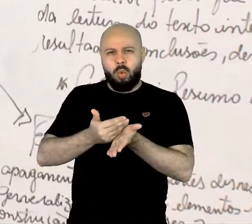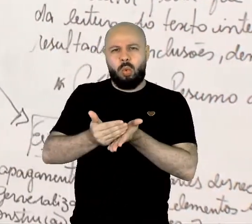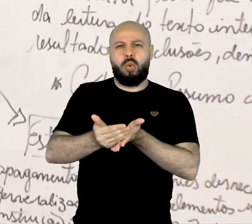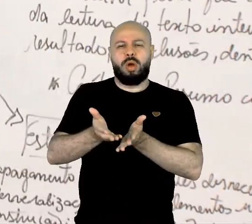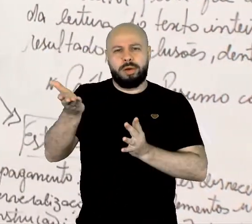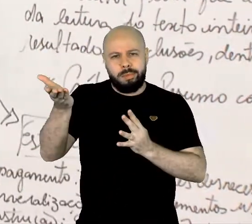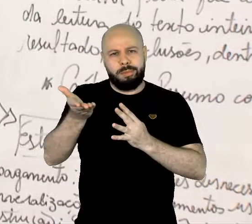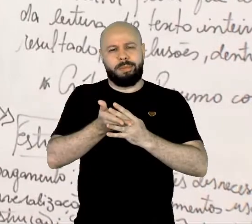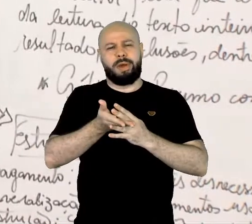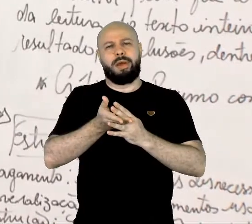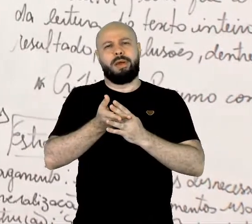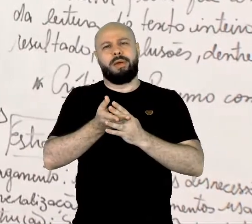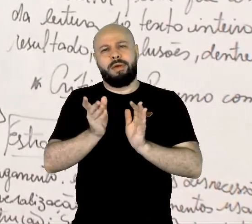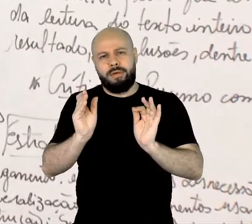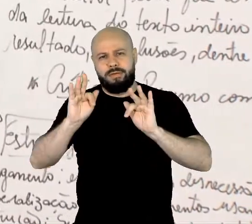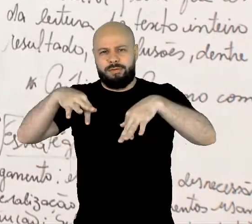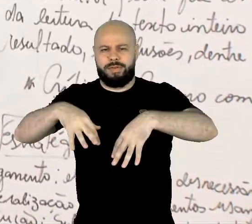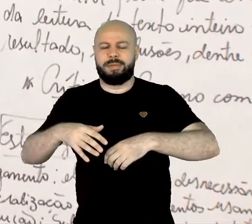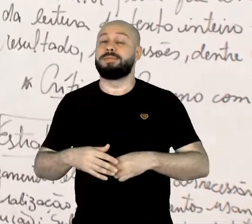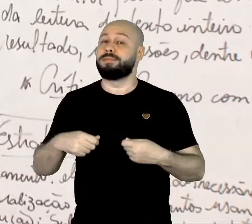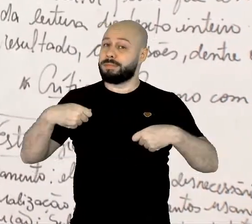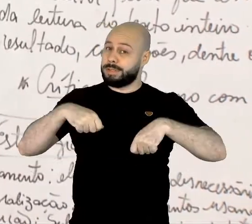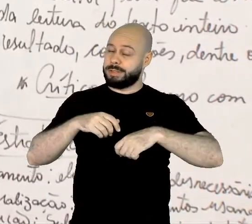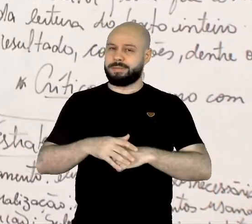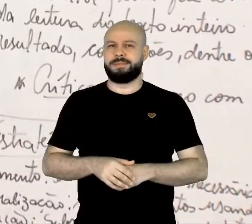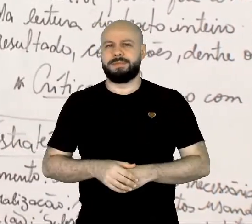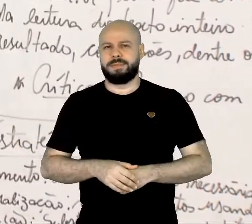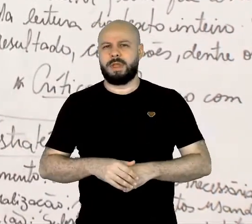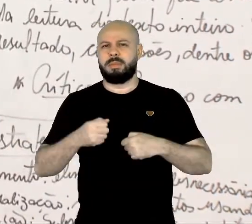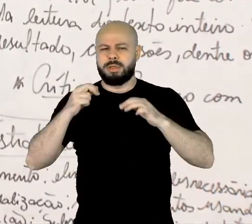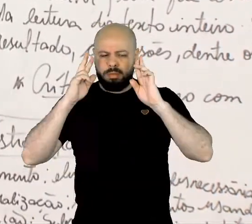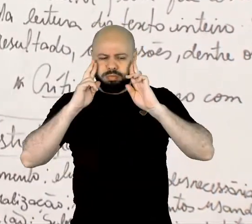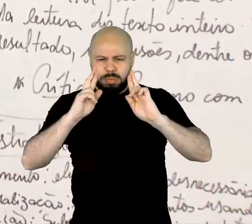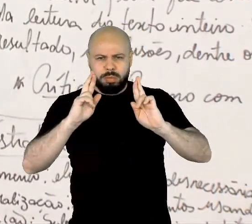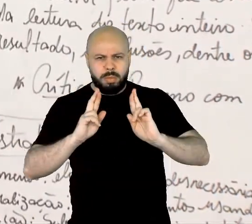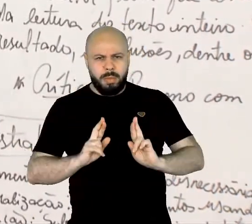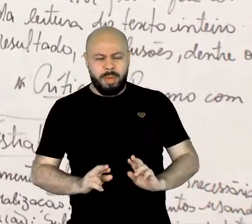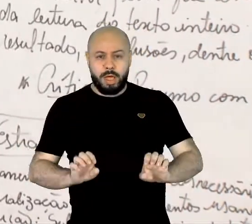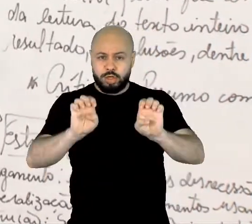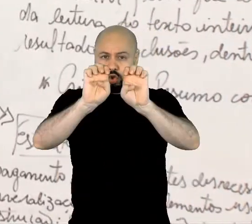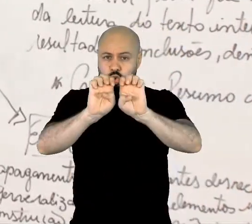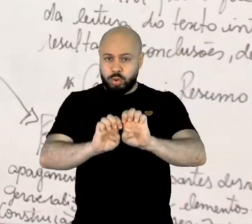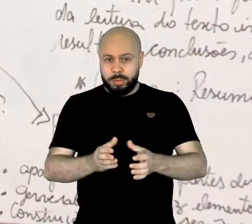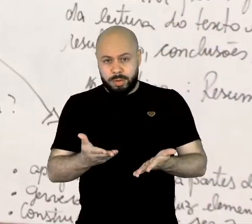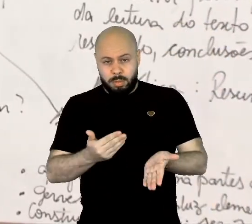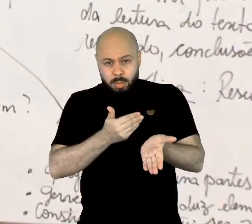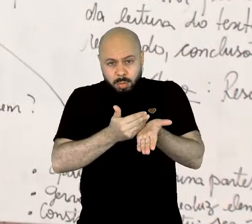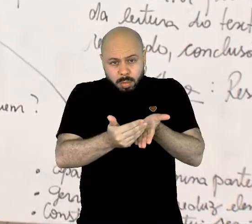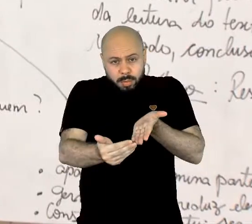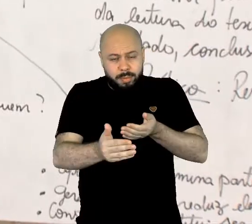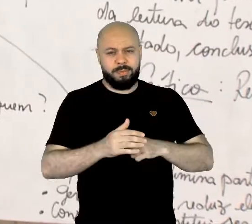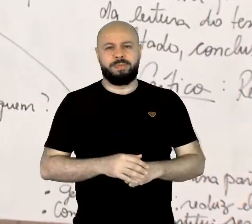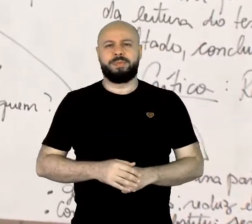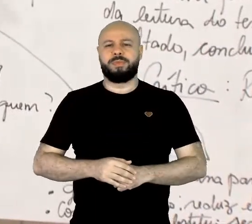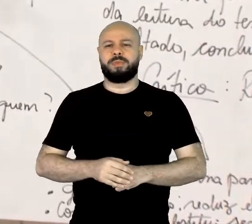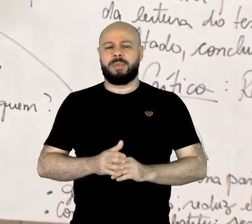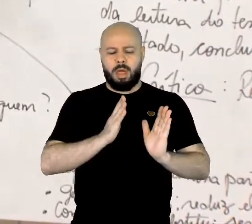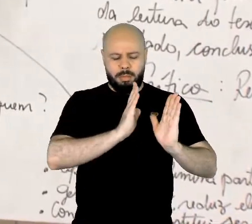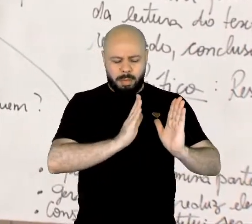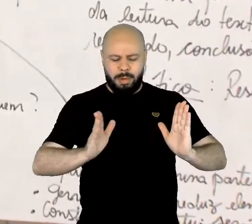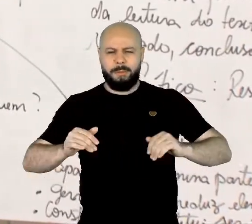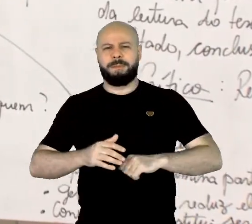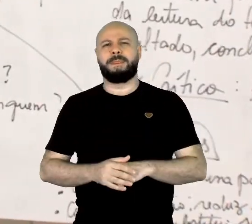foi o meio e como foi o fim, tá? Você vai ter que respeitar essa ordem. Aparece no